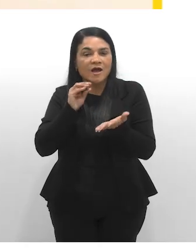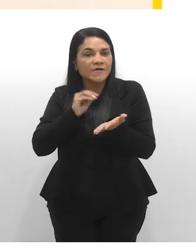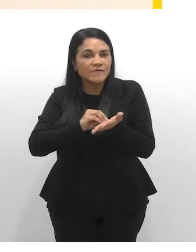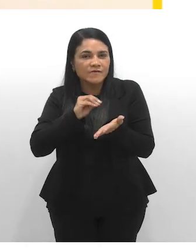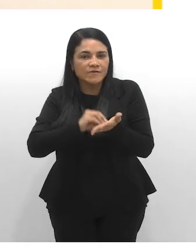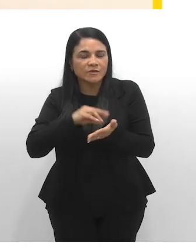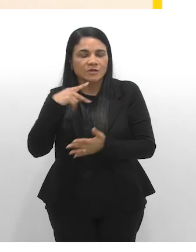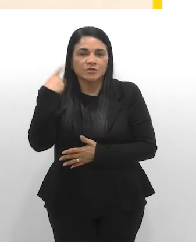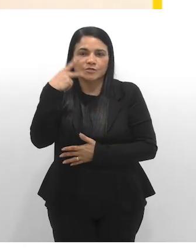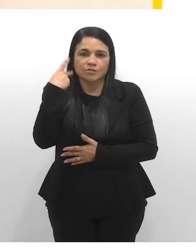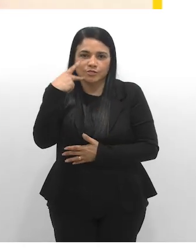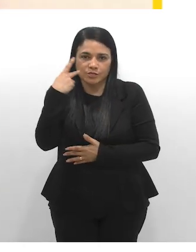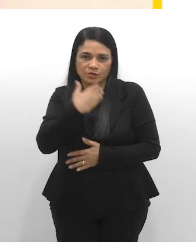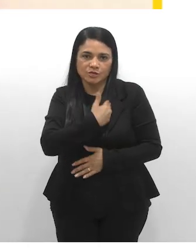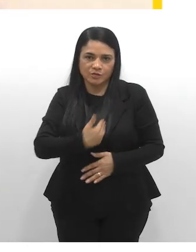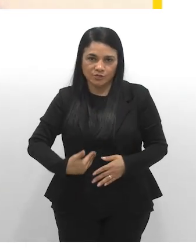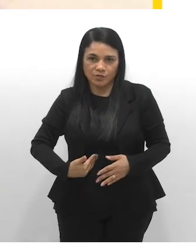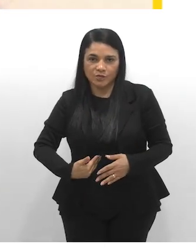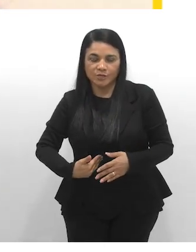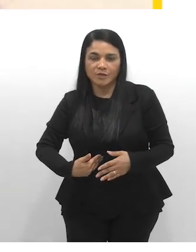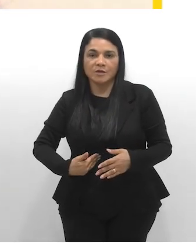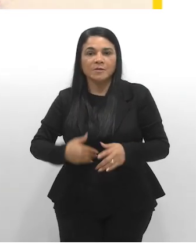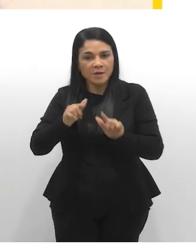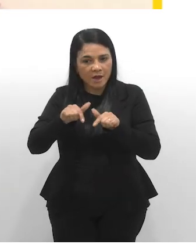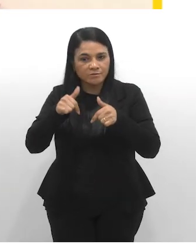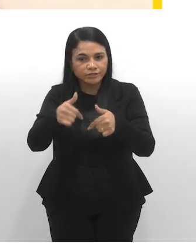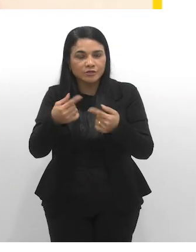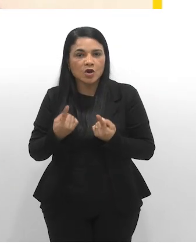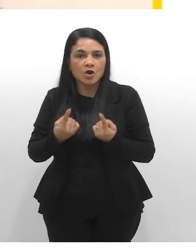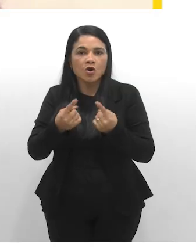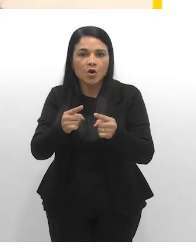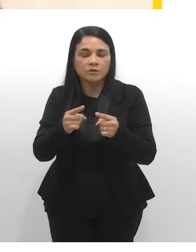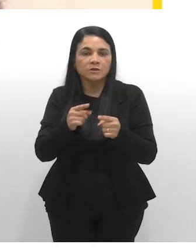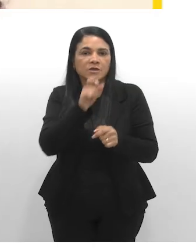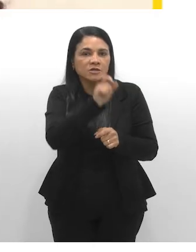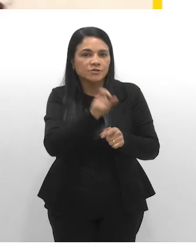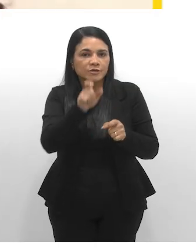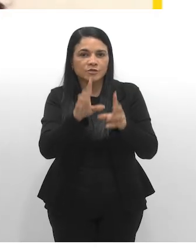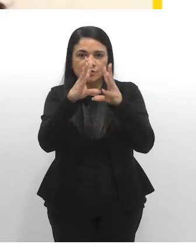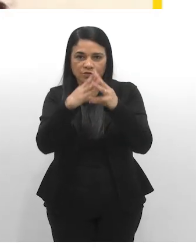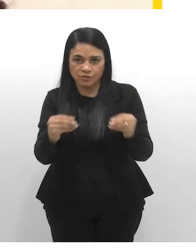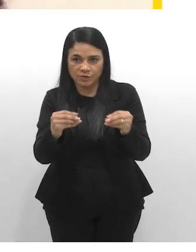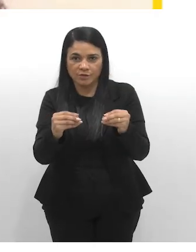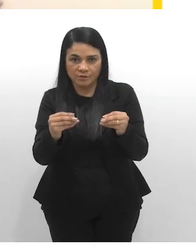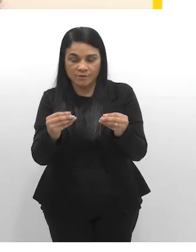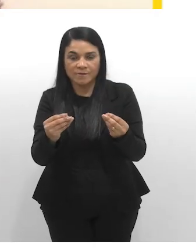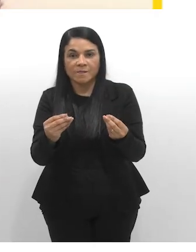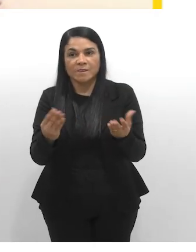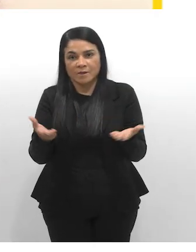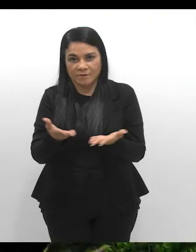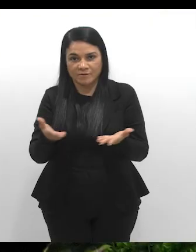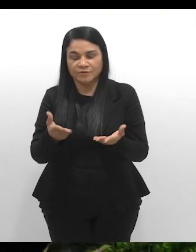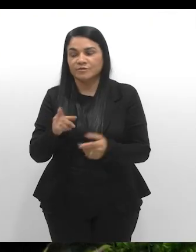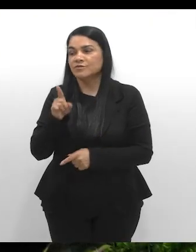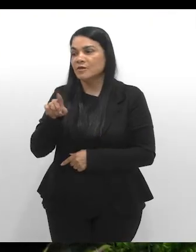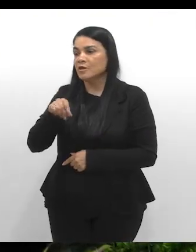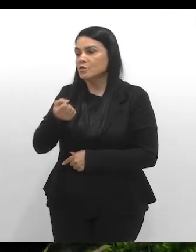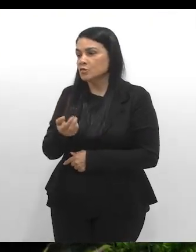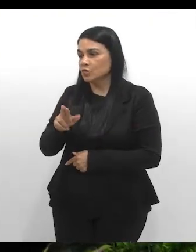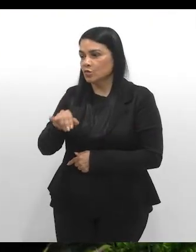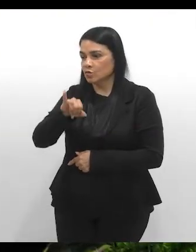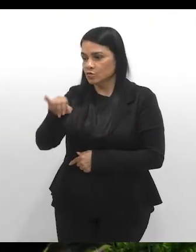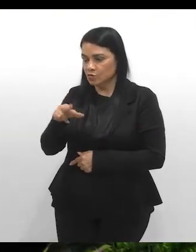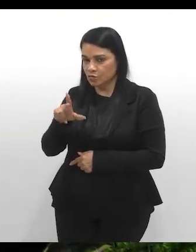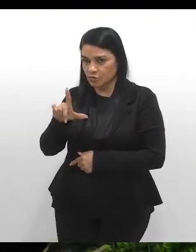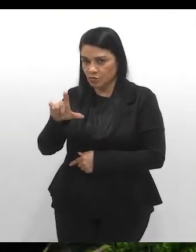ausência de política para o enfrentamento e combate ao desaparecimento forçado hoje. Bom, eu vou